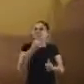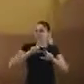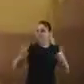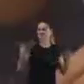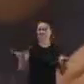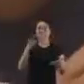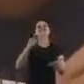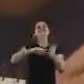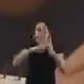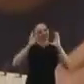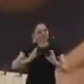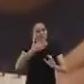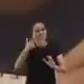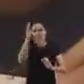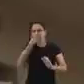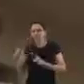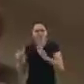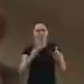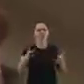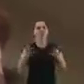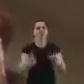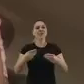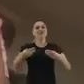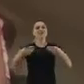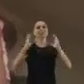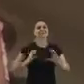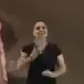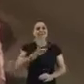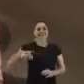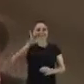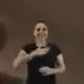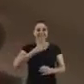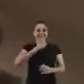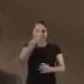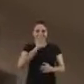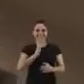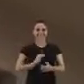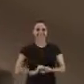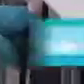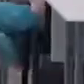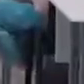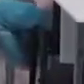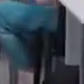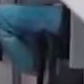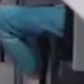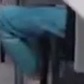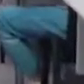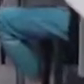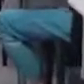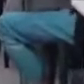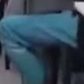Isso é cidadania. Um Brasil melhor em todo lugar. Ministério da Cidadania. Governo Federal. Pátria Amada Brasil. Conheça o